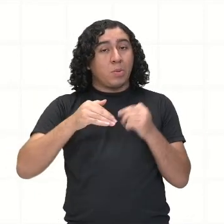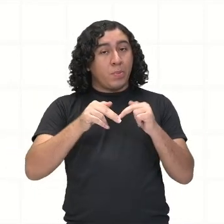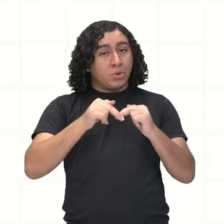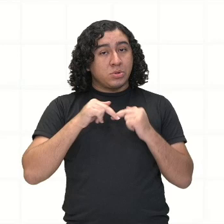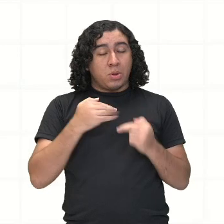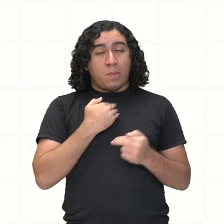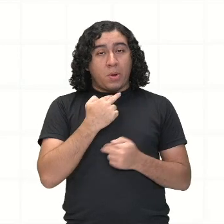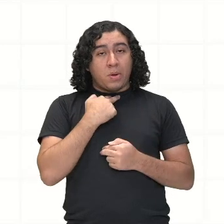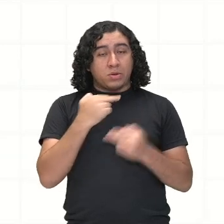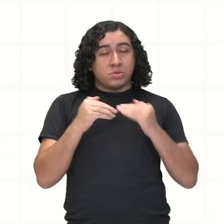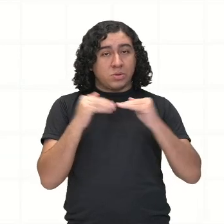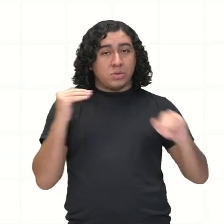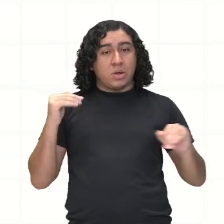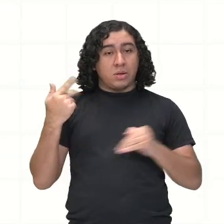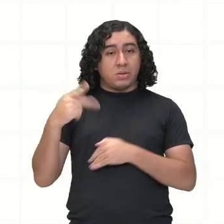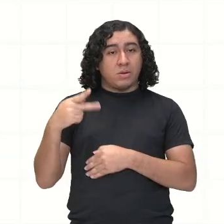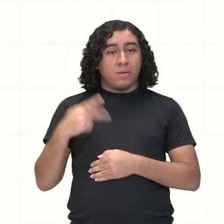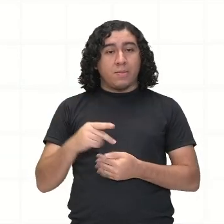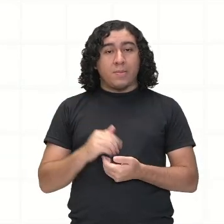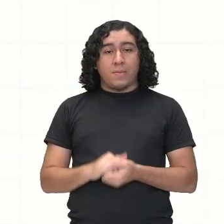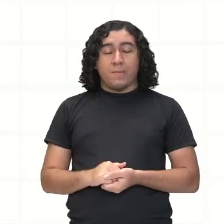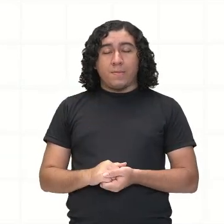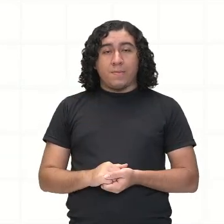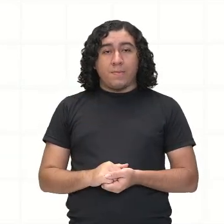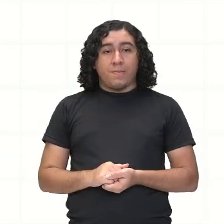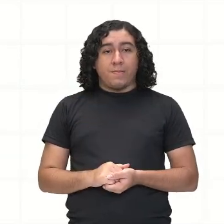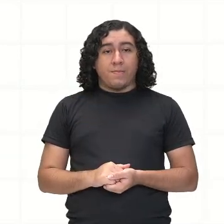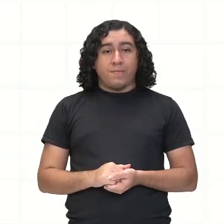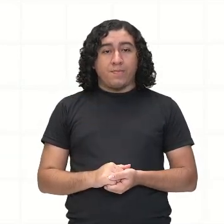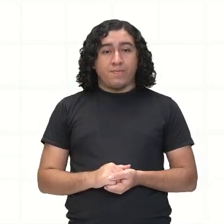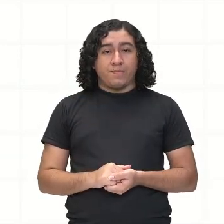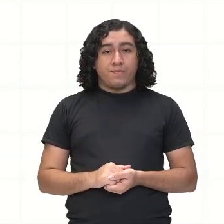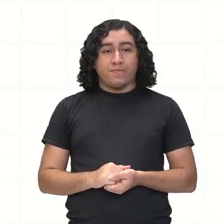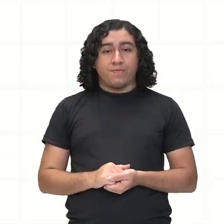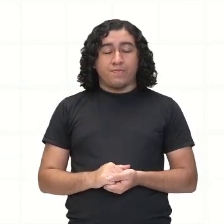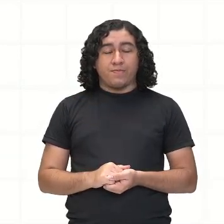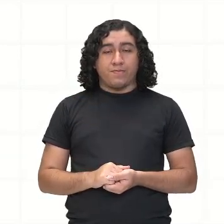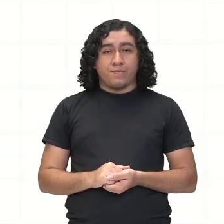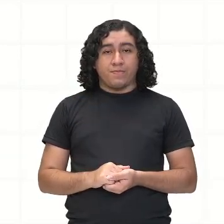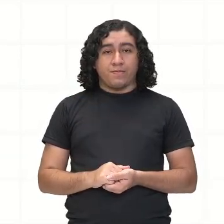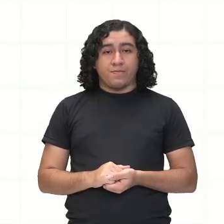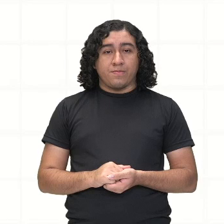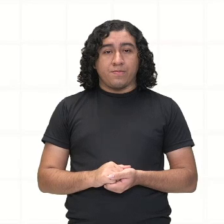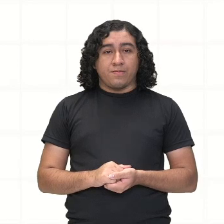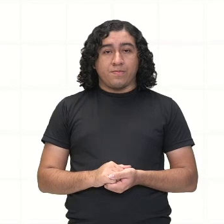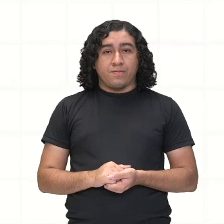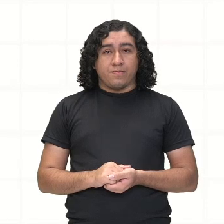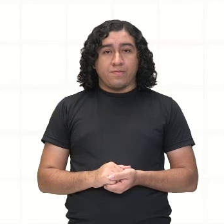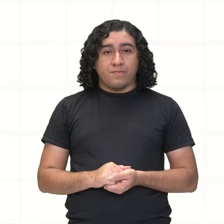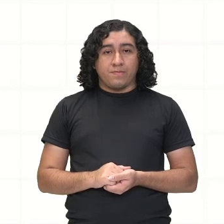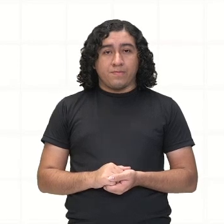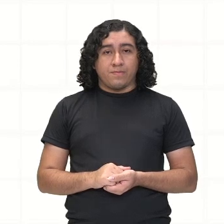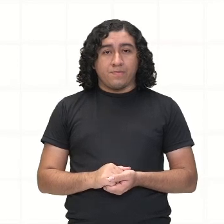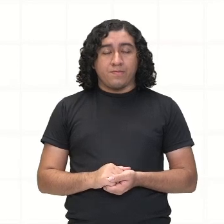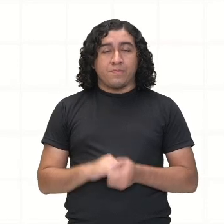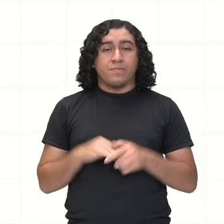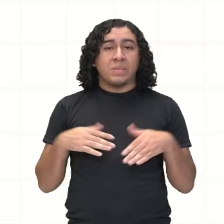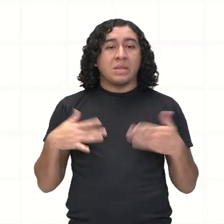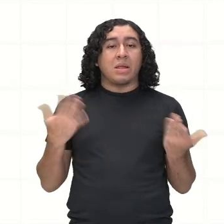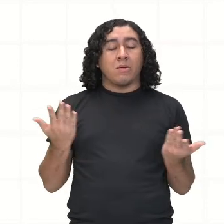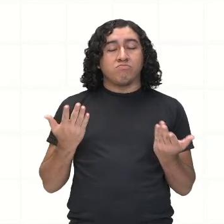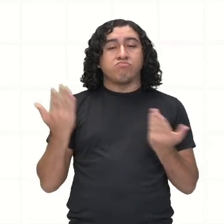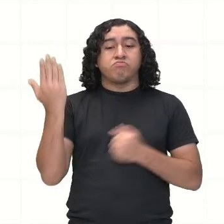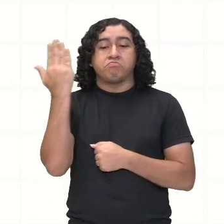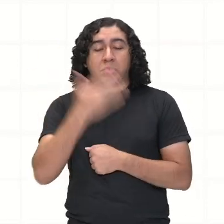contrariado, certo? E para que o poder do rei ele seja ali certificado,